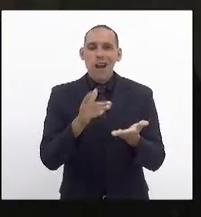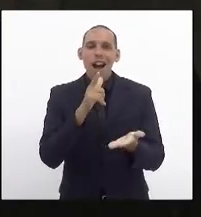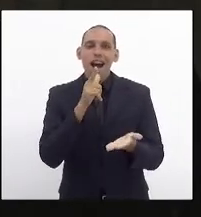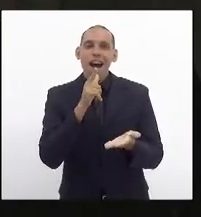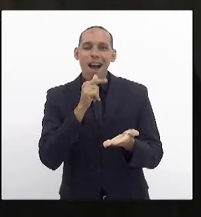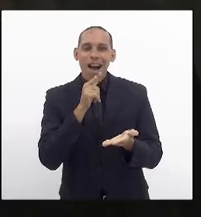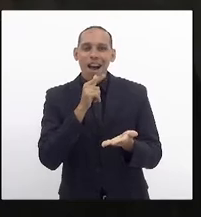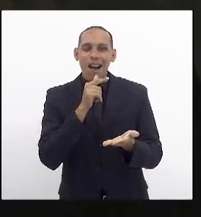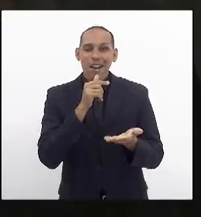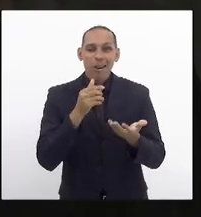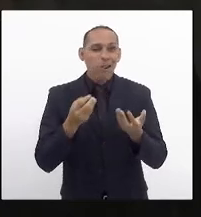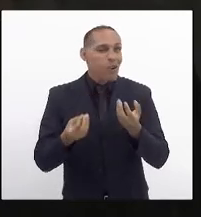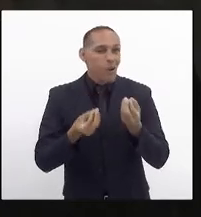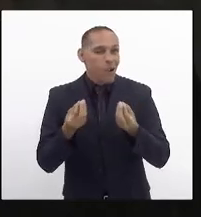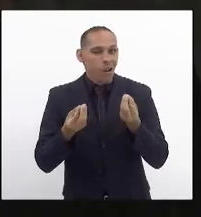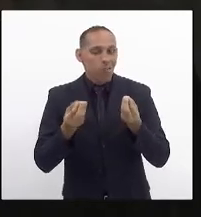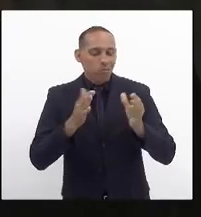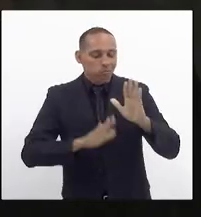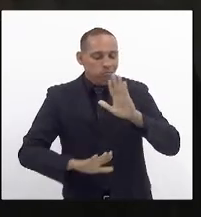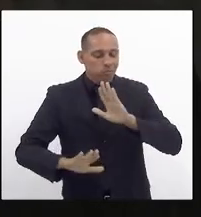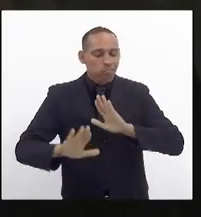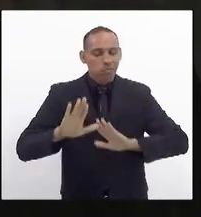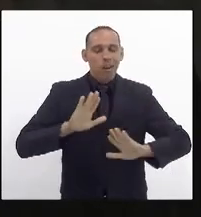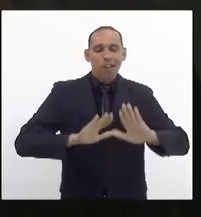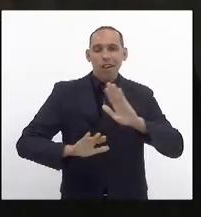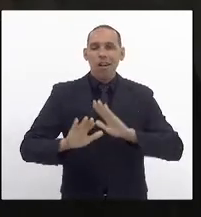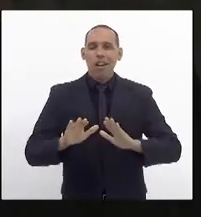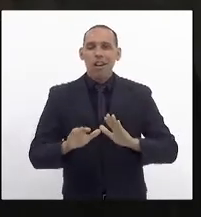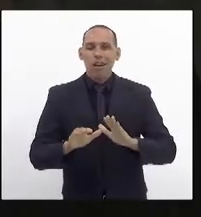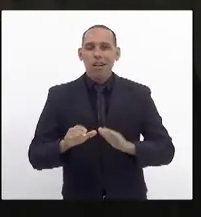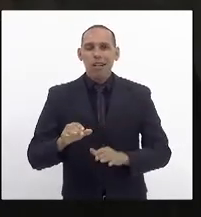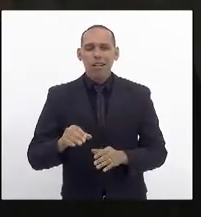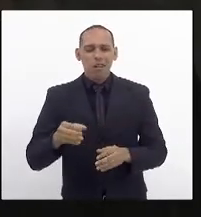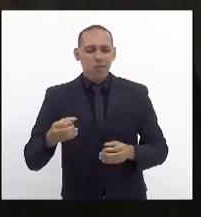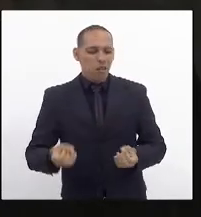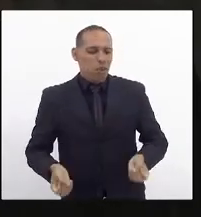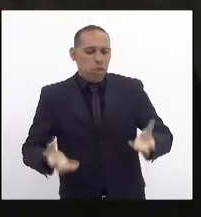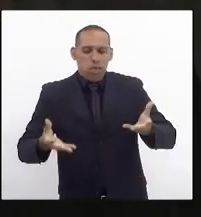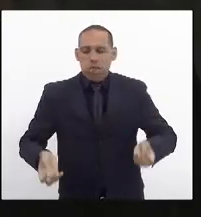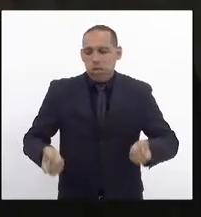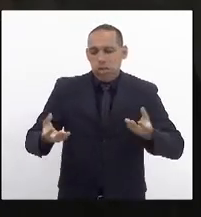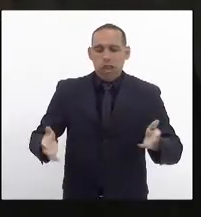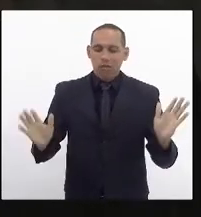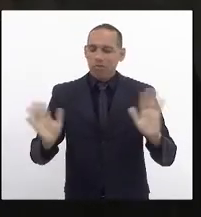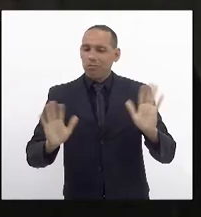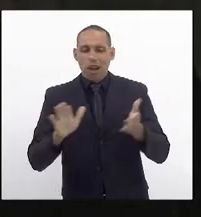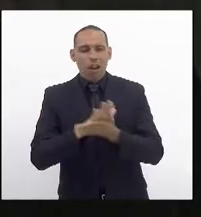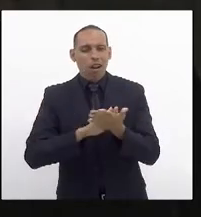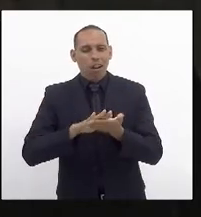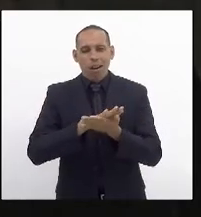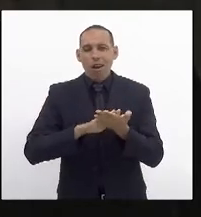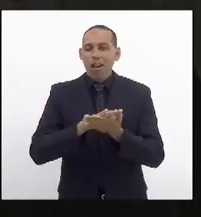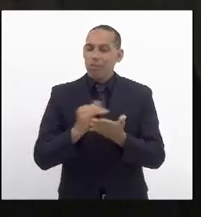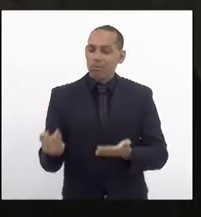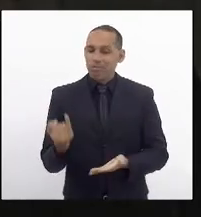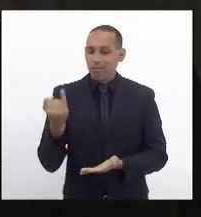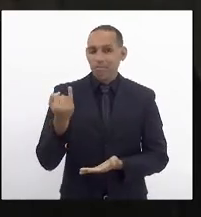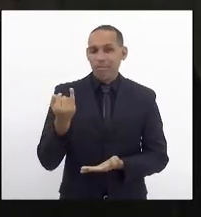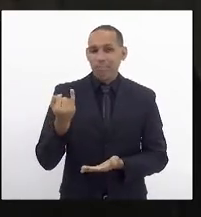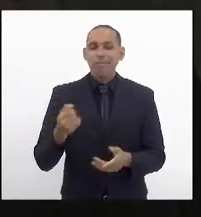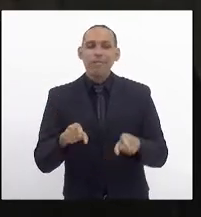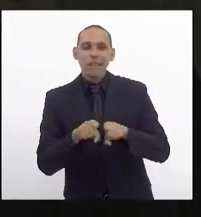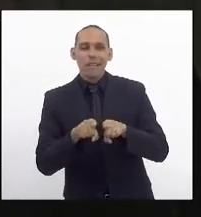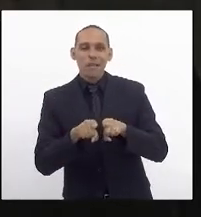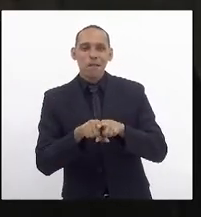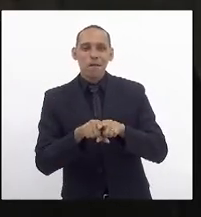com um cuidado para a gente não desperdiçar esse recurso tão importante também vale a